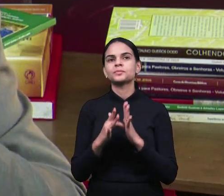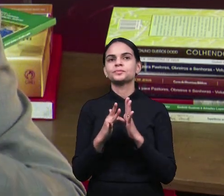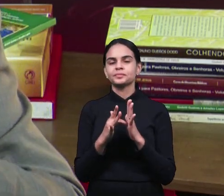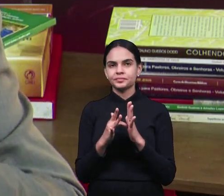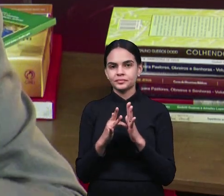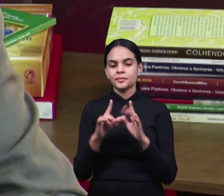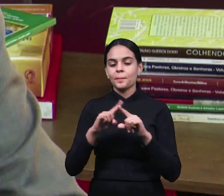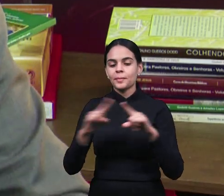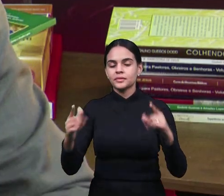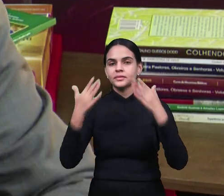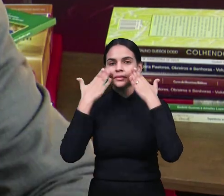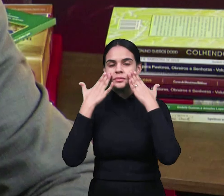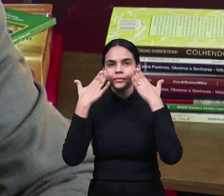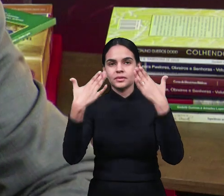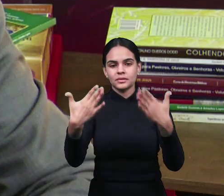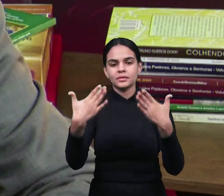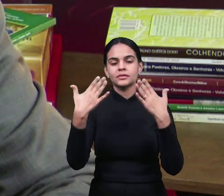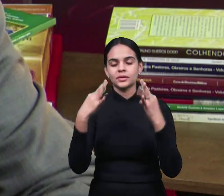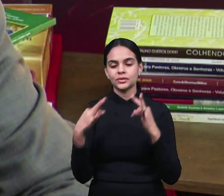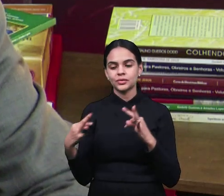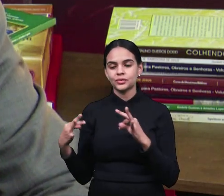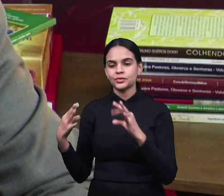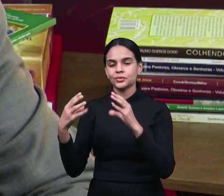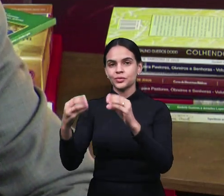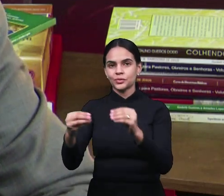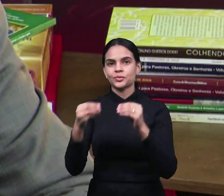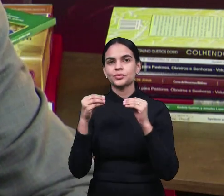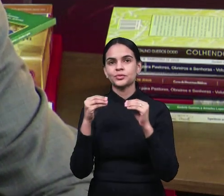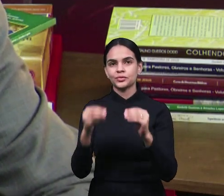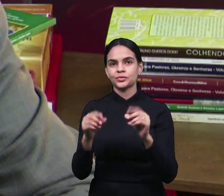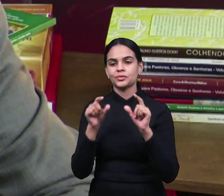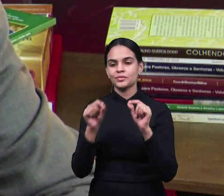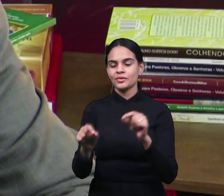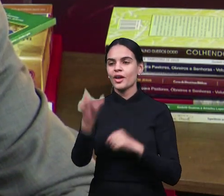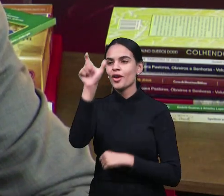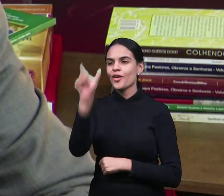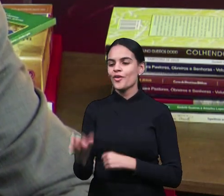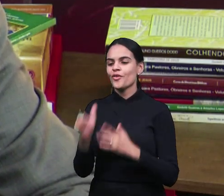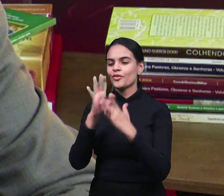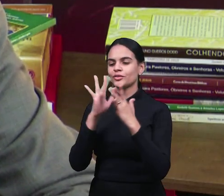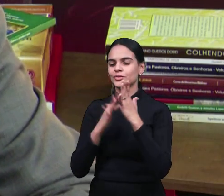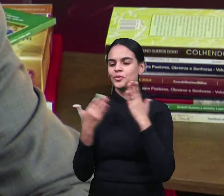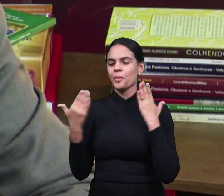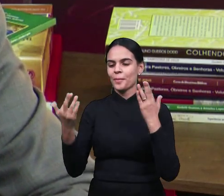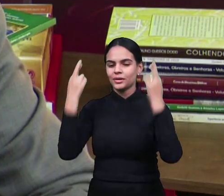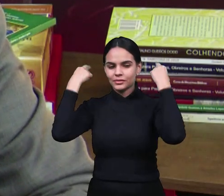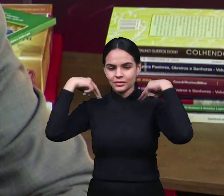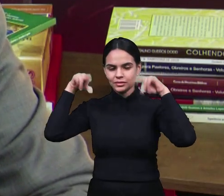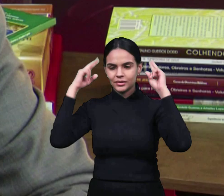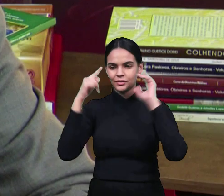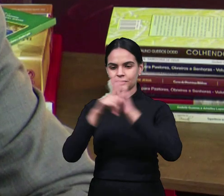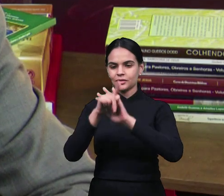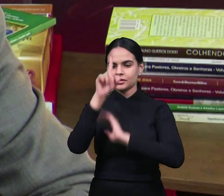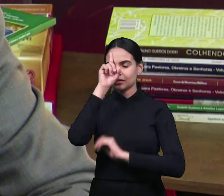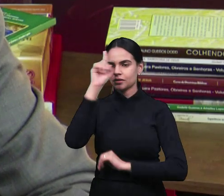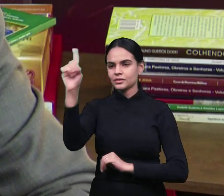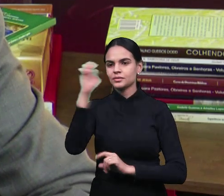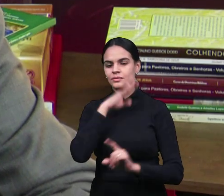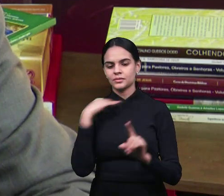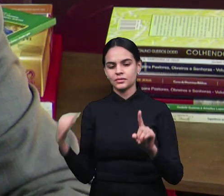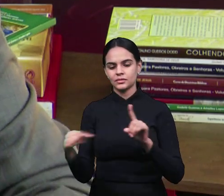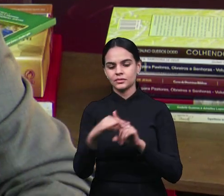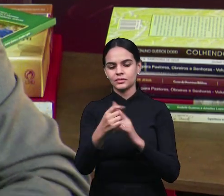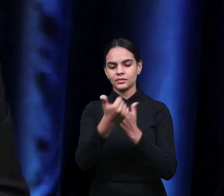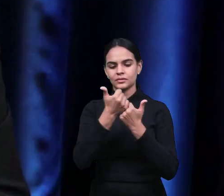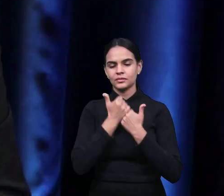para todos que estão nos assistindo a pessoa de Jesus como o Cordeiro de Deus que foi sacrificado pelas nossas vidas.